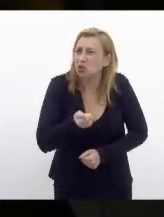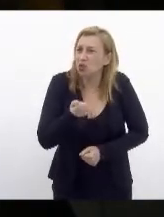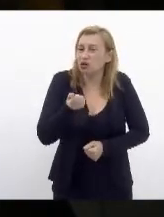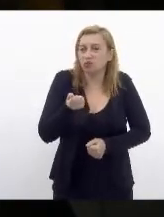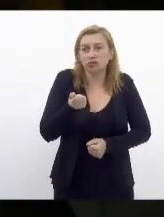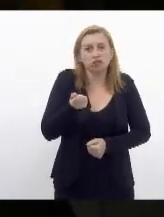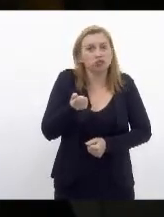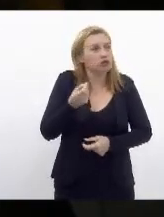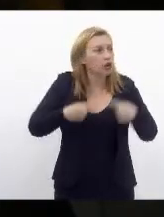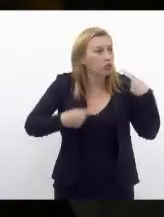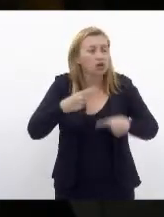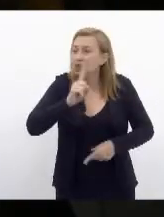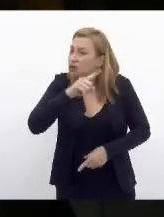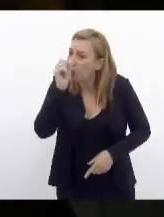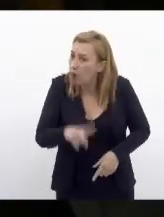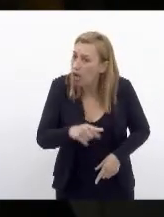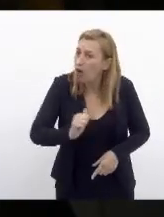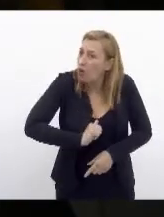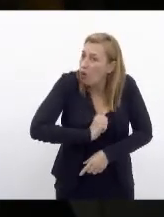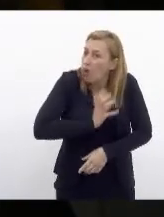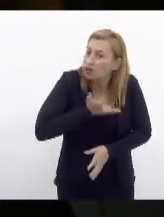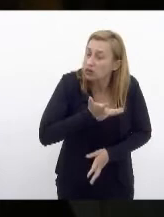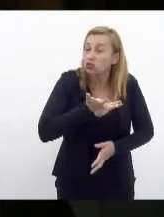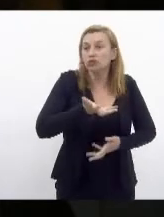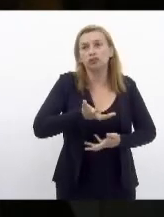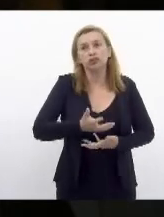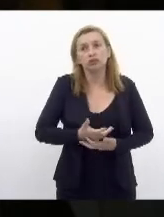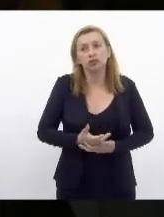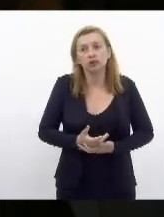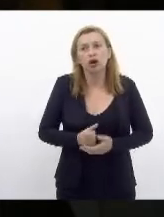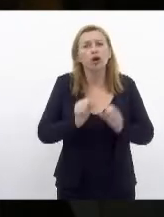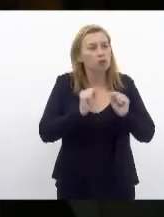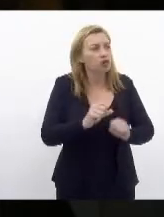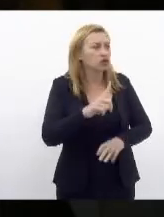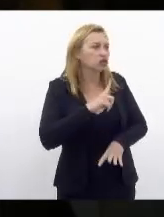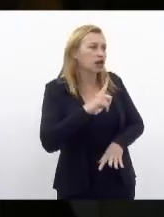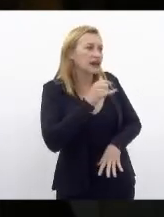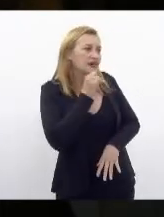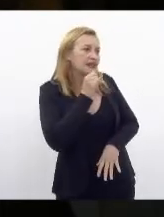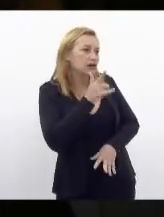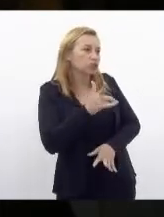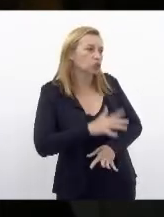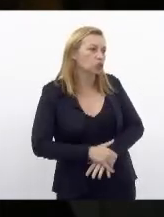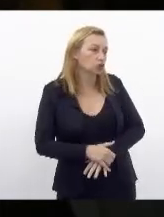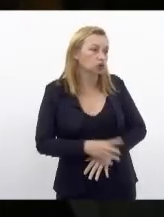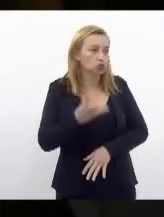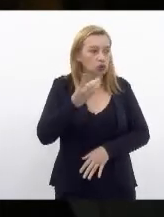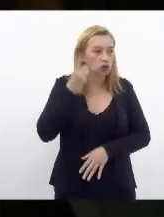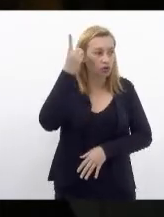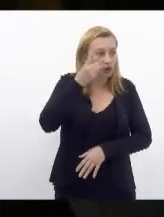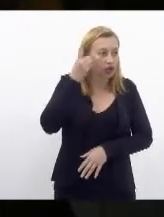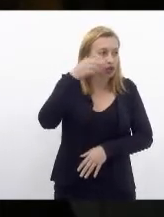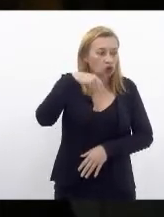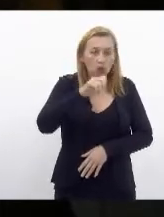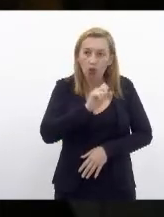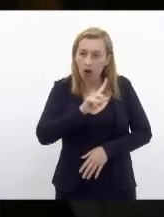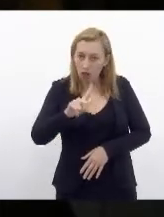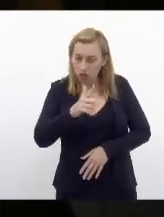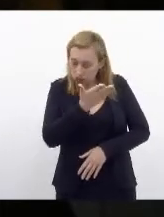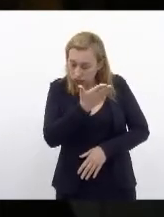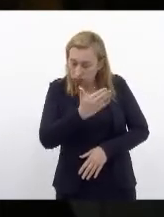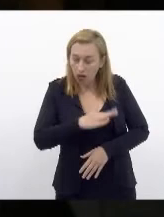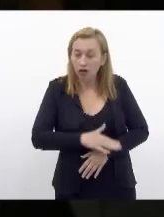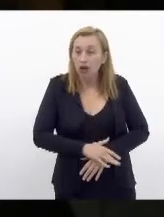E a política não é ódio. Eu posso ter, por exemplo, com o deputado Noel de Carvalho,